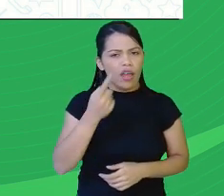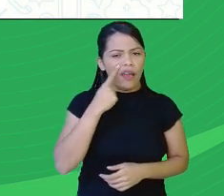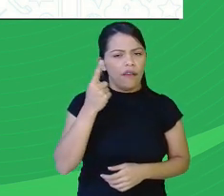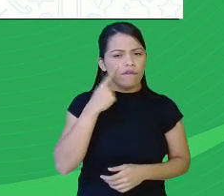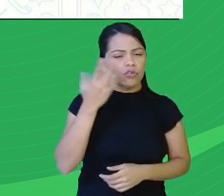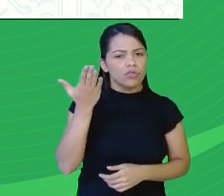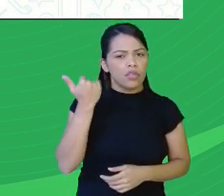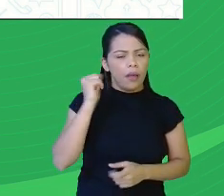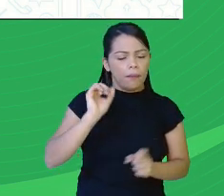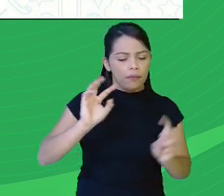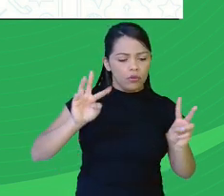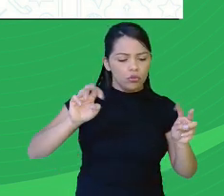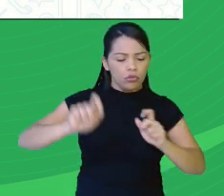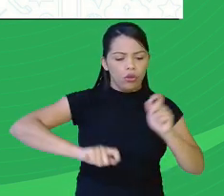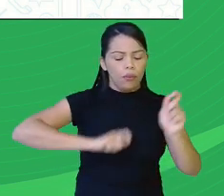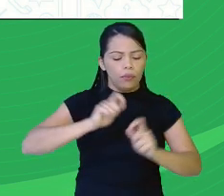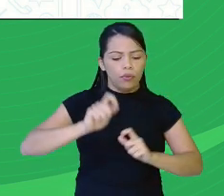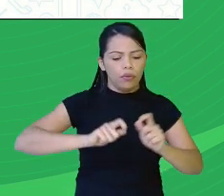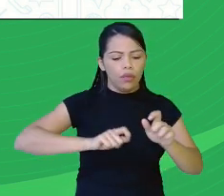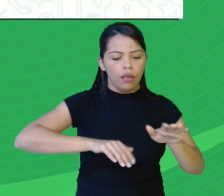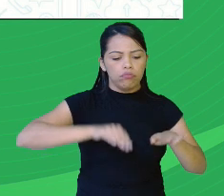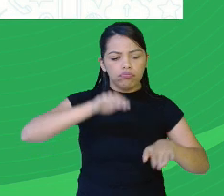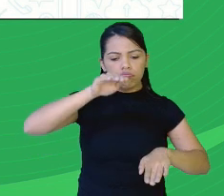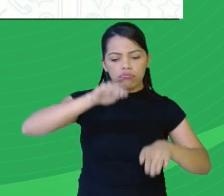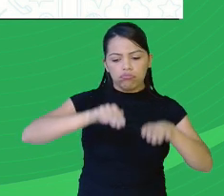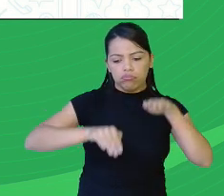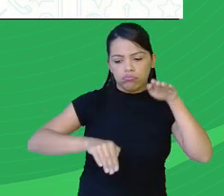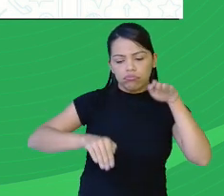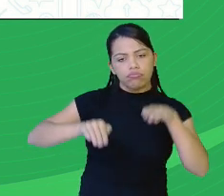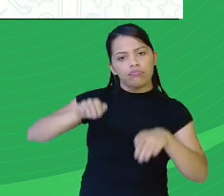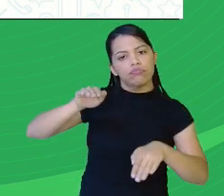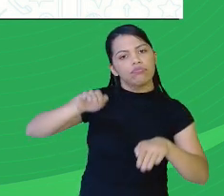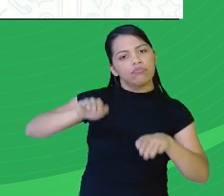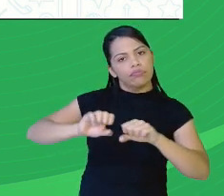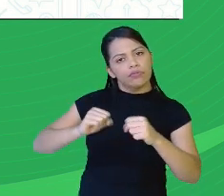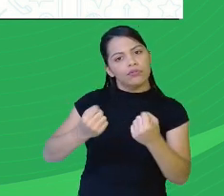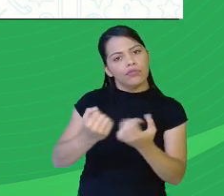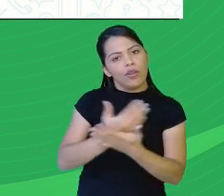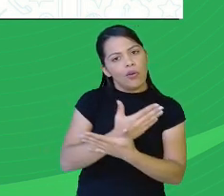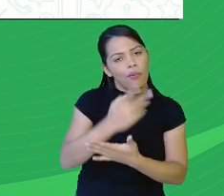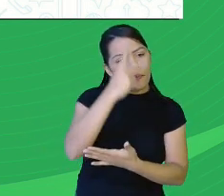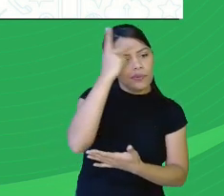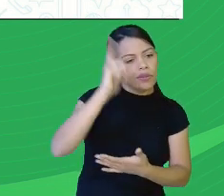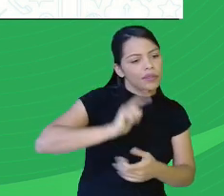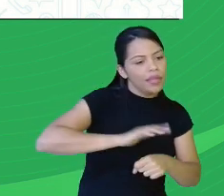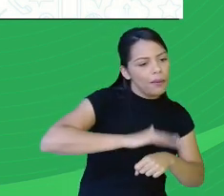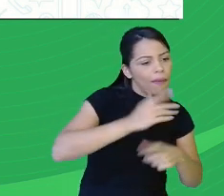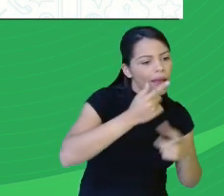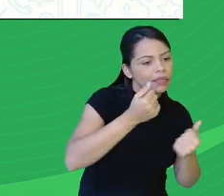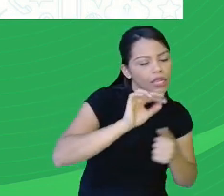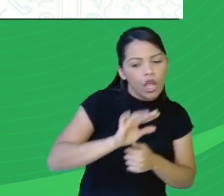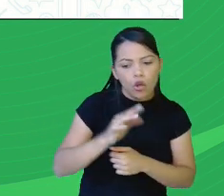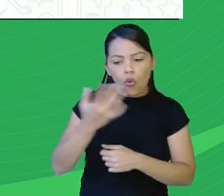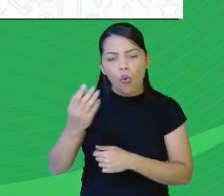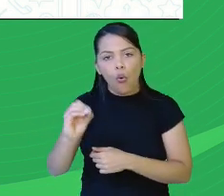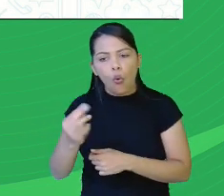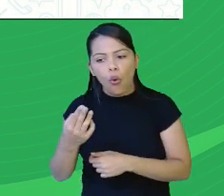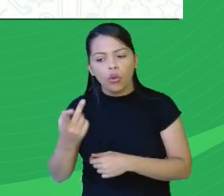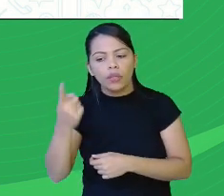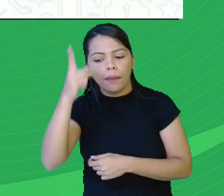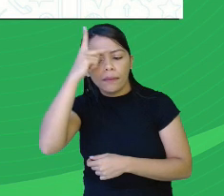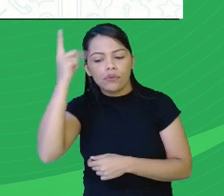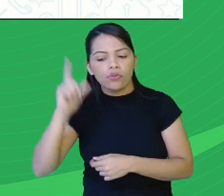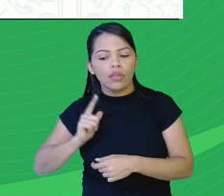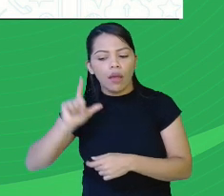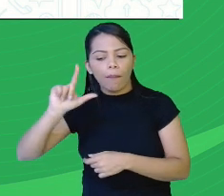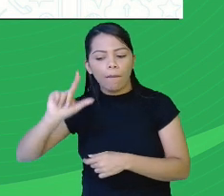poder aquisitivo, outras têm menos. Então, o autor dessa crônica, ele pega esses temas assim mais difíceis e ele faz